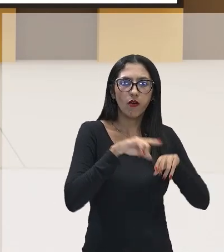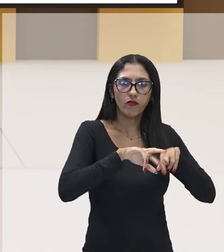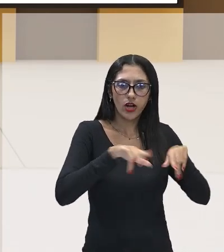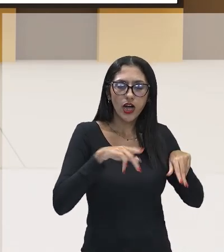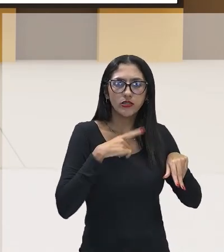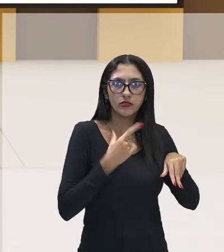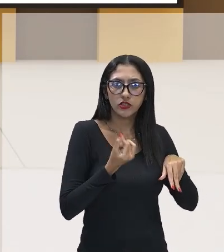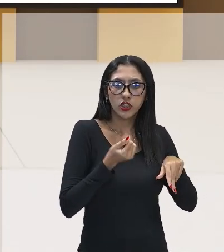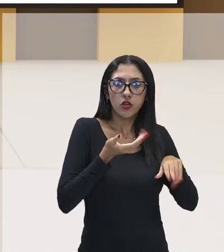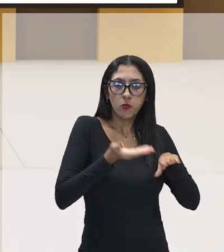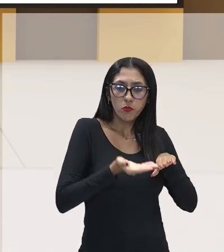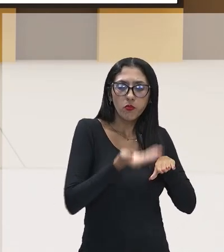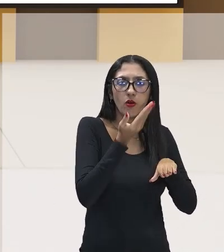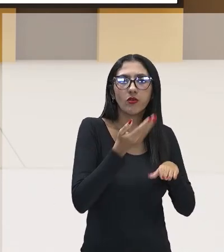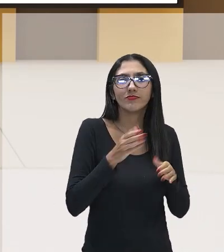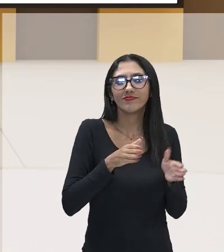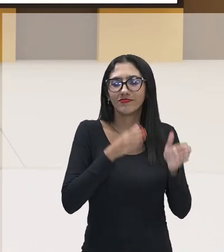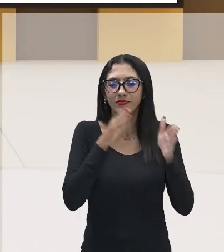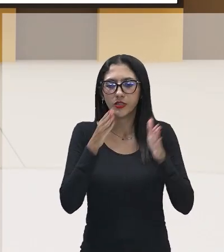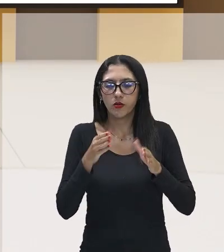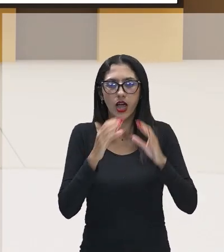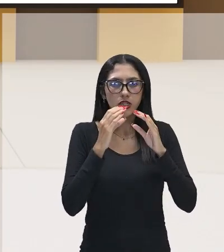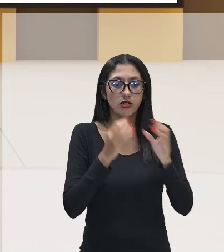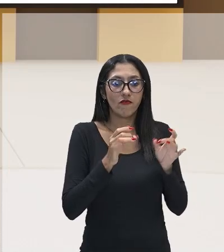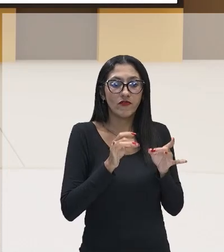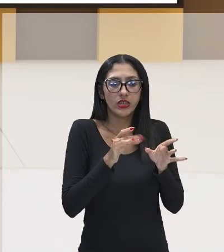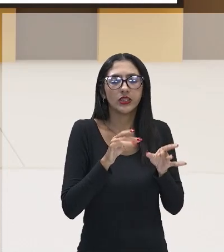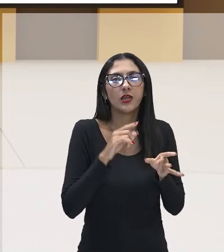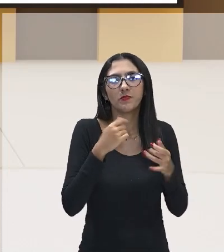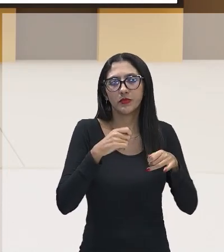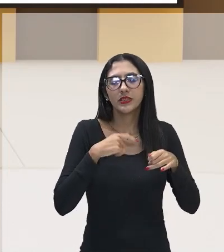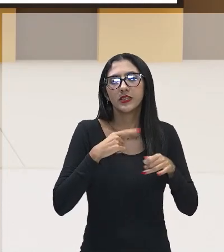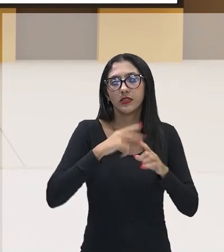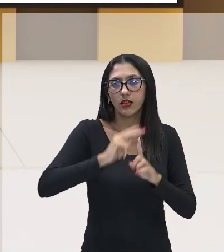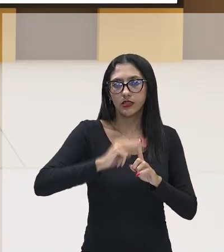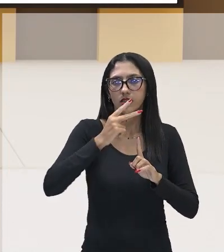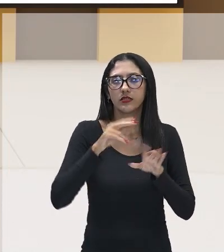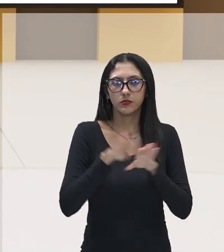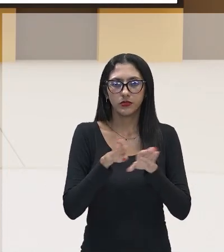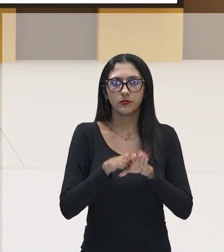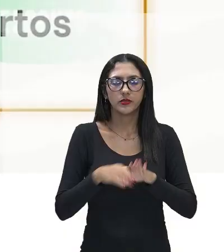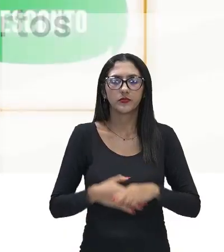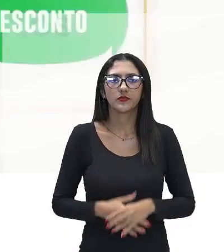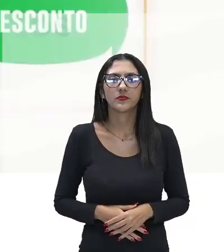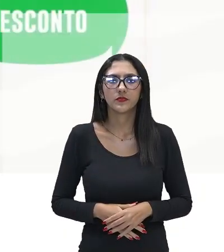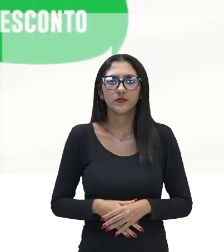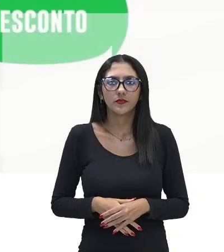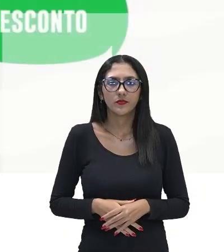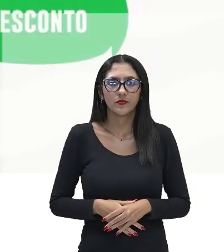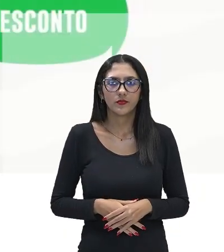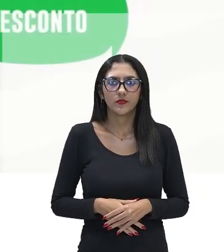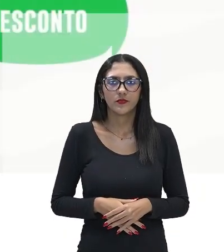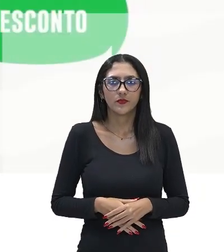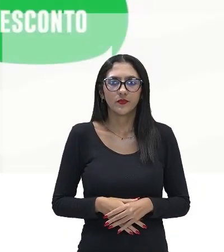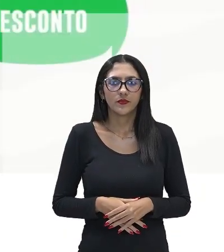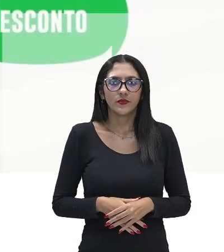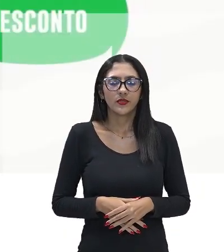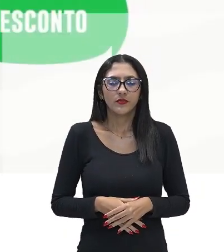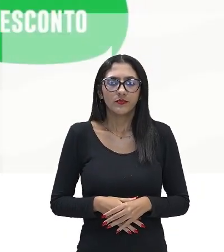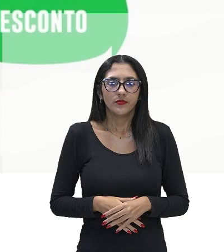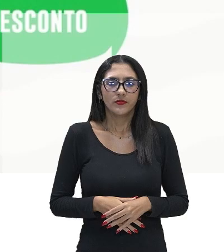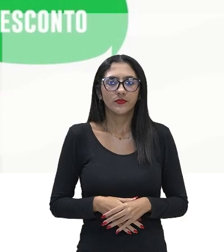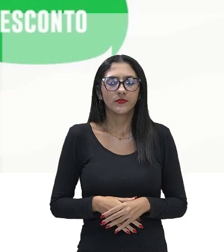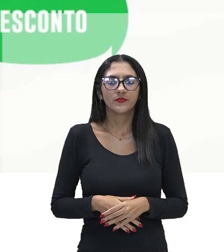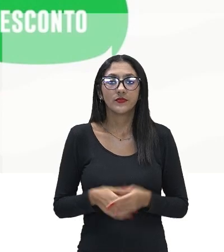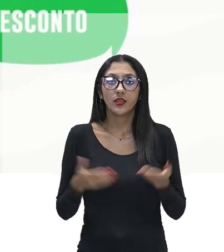do produto final que vai chegar até você. Muito bom. Outro conceito agora que nós vamos ver é